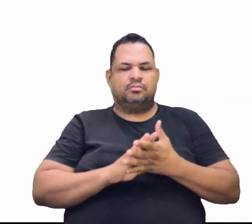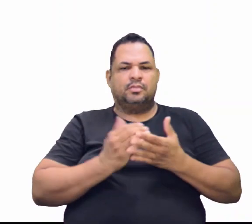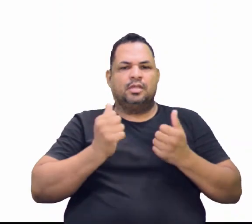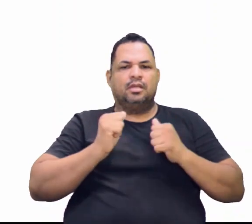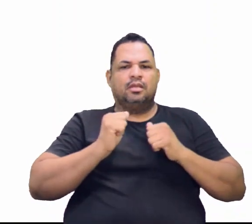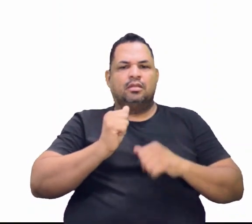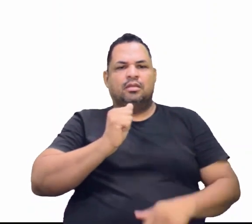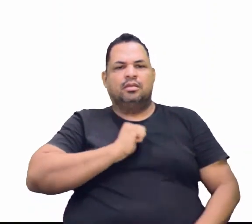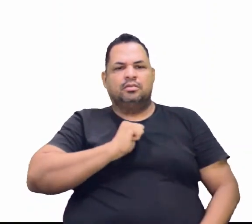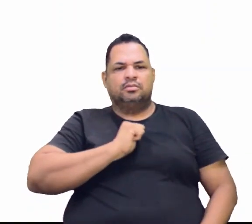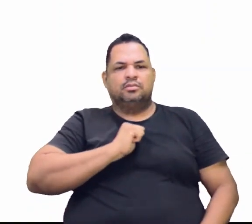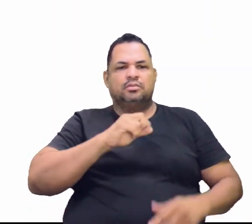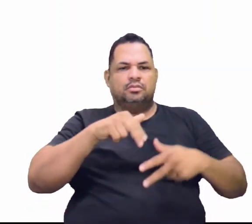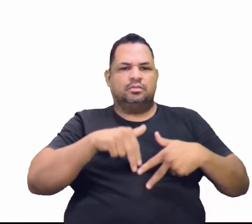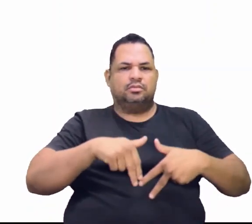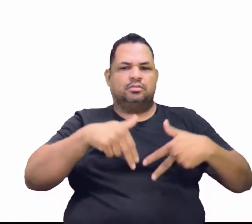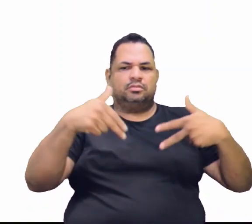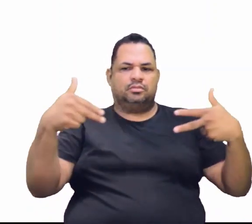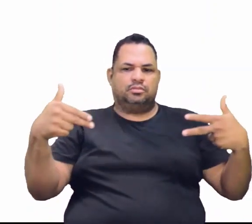estudo das etnias, né?